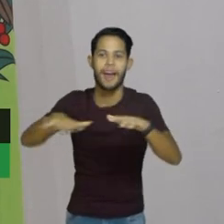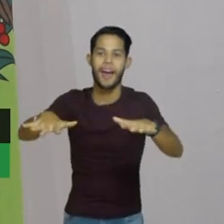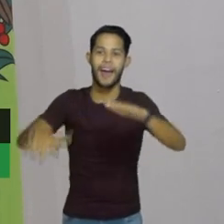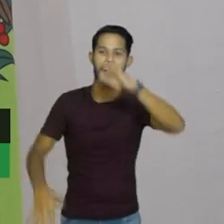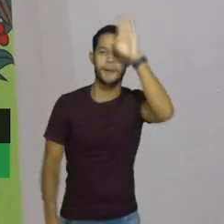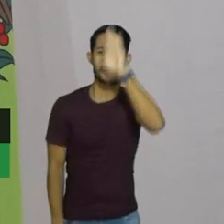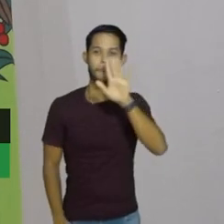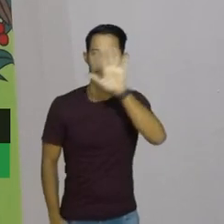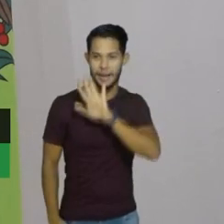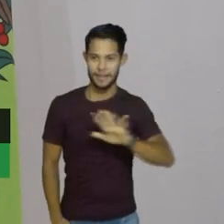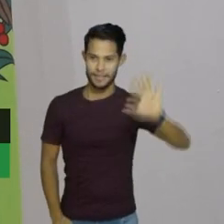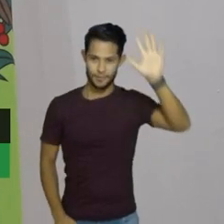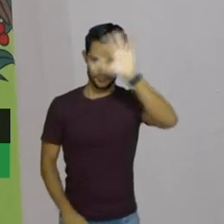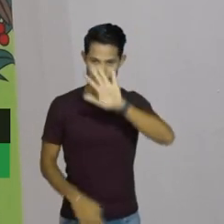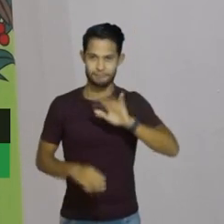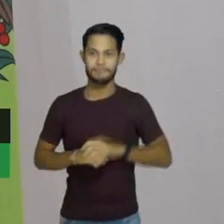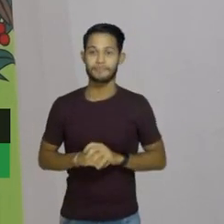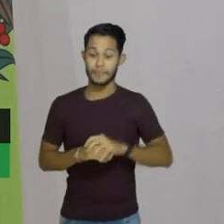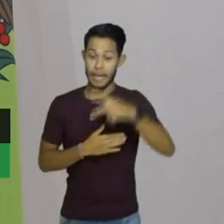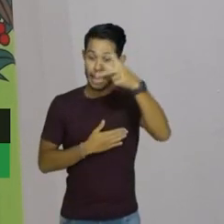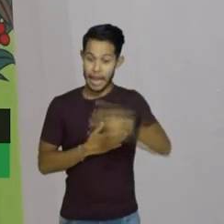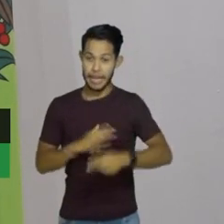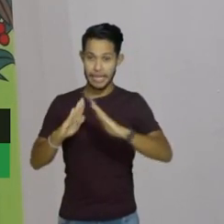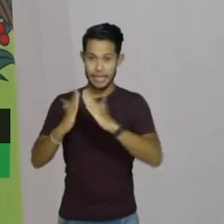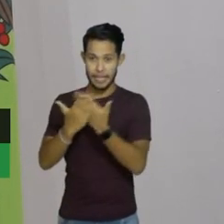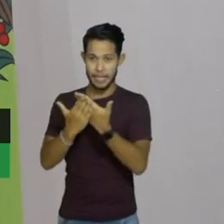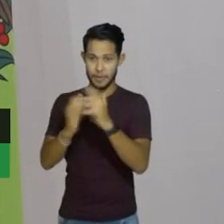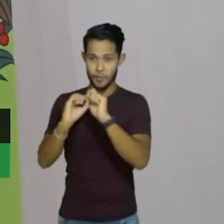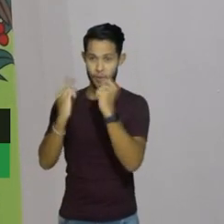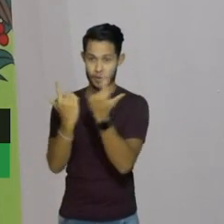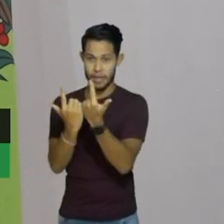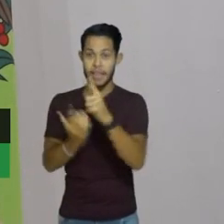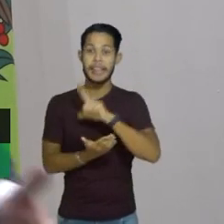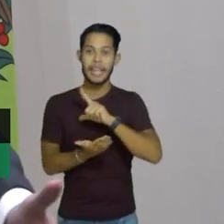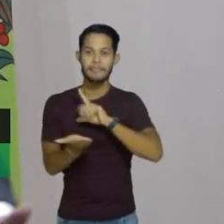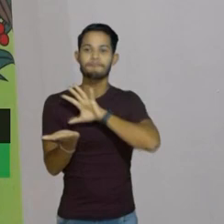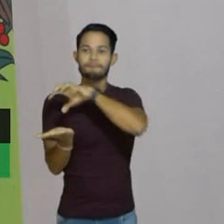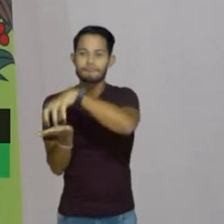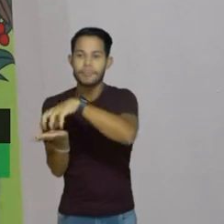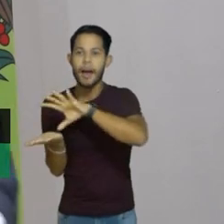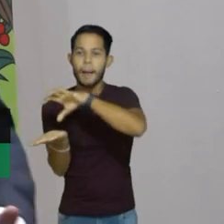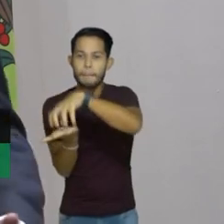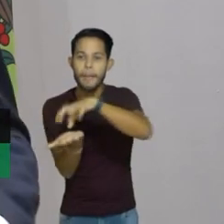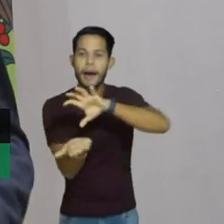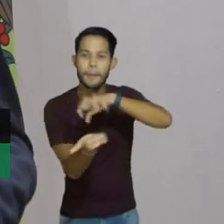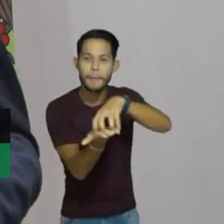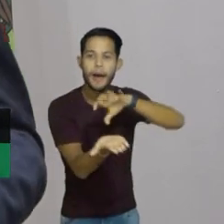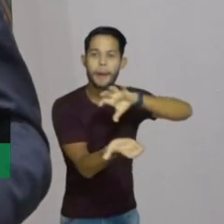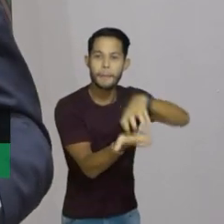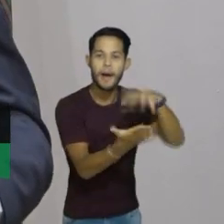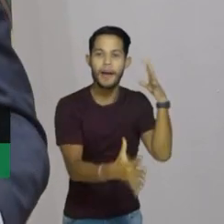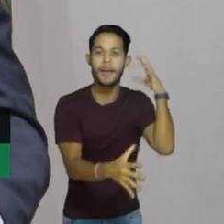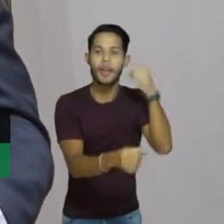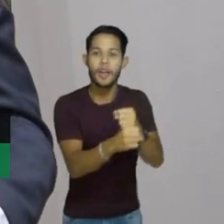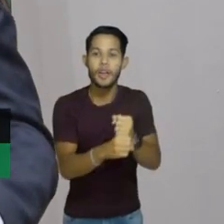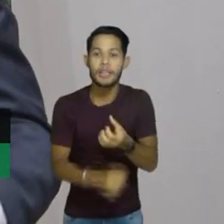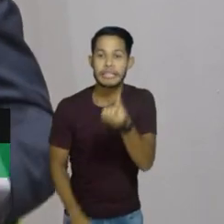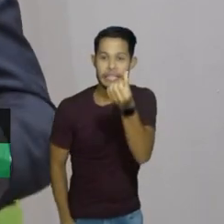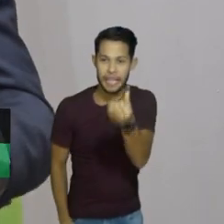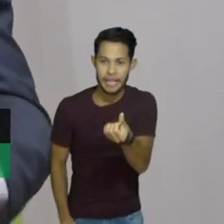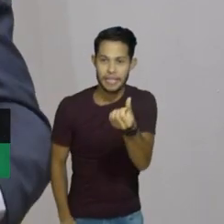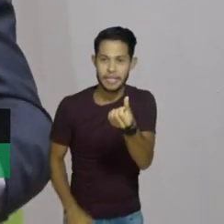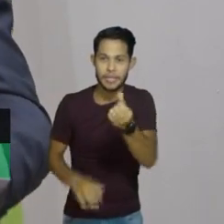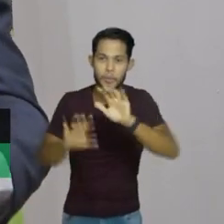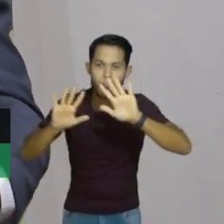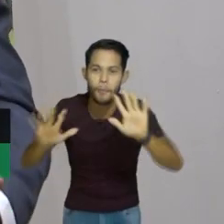Assembleia Legislativa de Santa Catarina, temos 6 núcleos que atuam promovendo uma verdadeira política pública de conscientização política